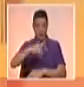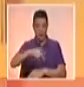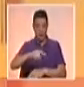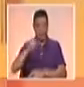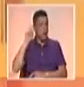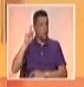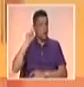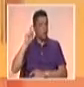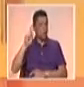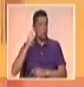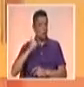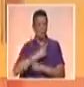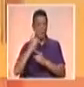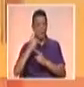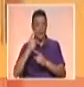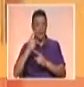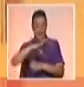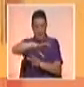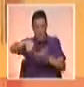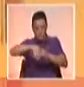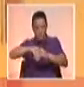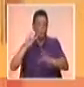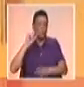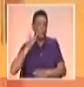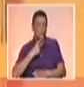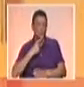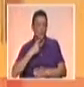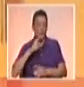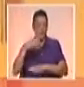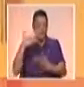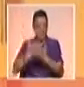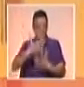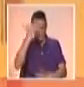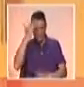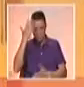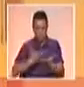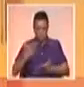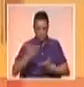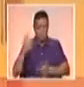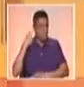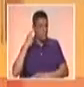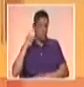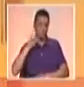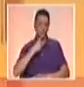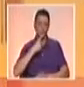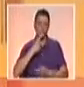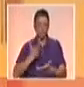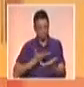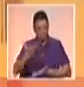extremamente importante porque ajudou à inclusão dos surdos. Portanto, veio facilitar a interação entre surdos e ouvintes. Neste